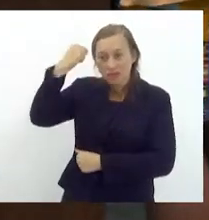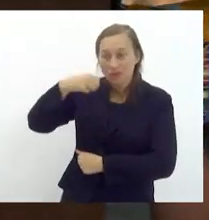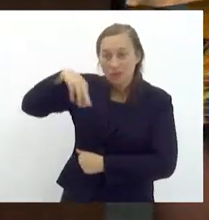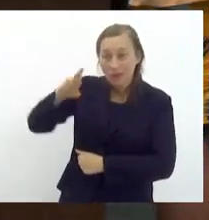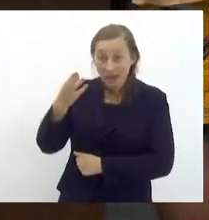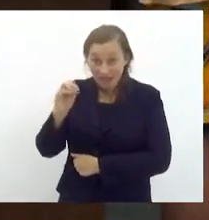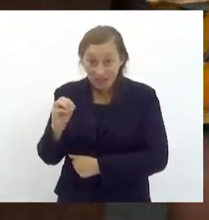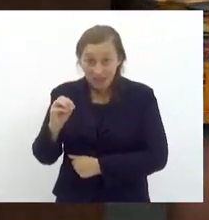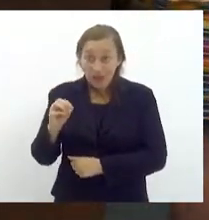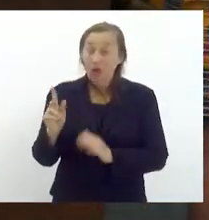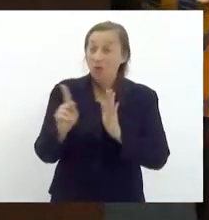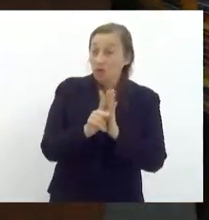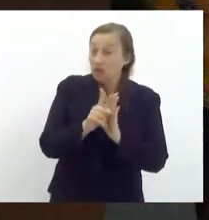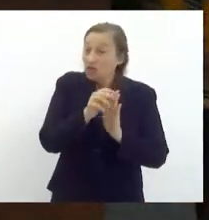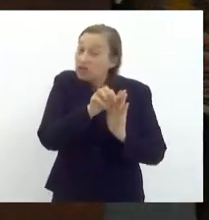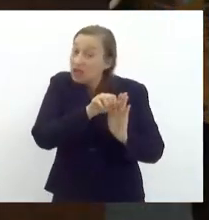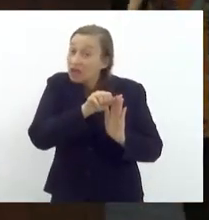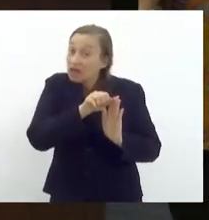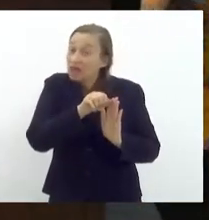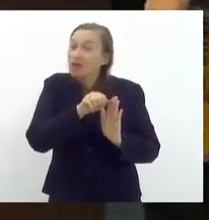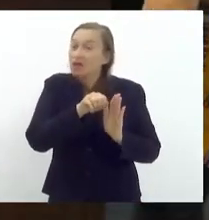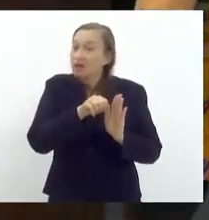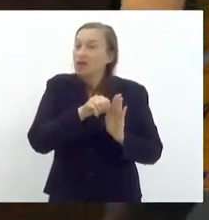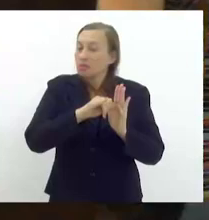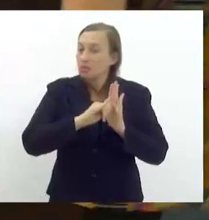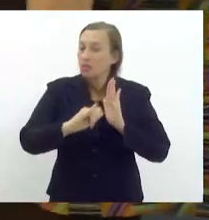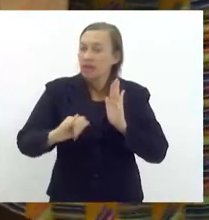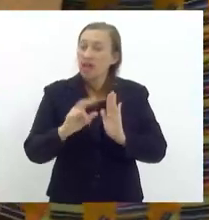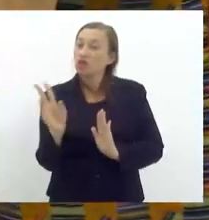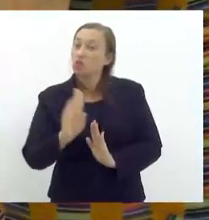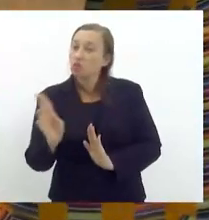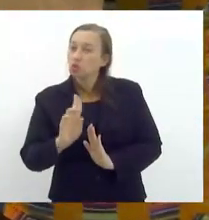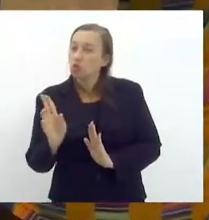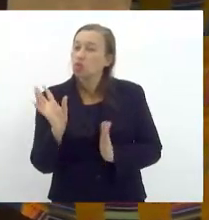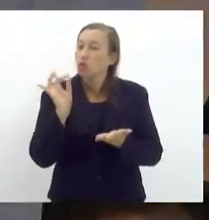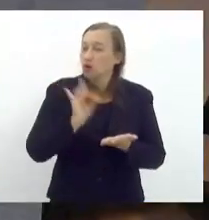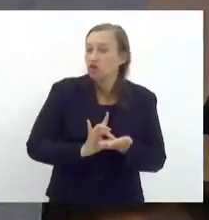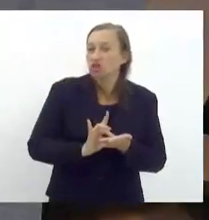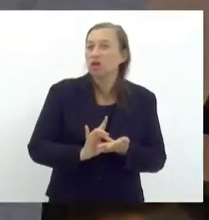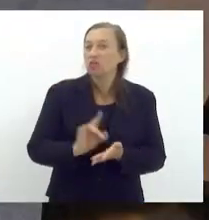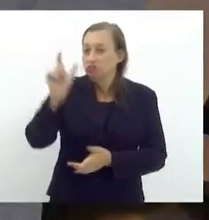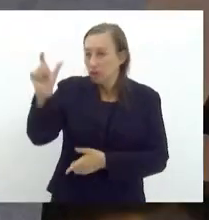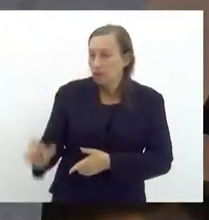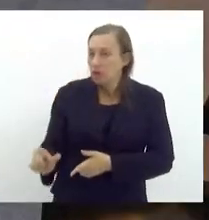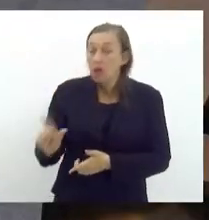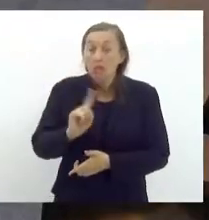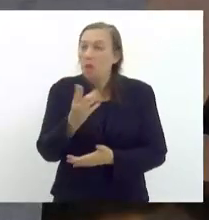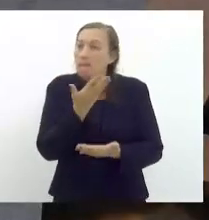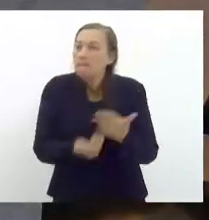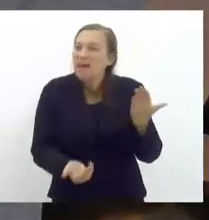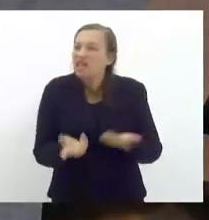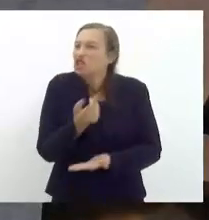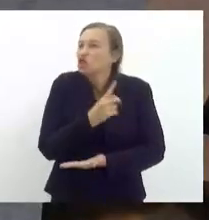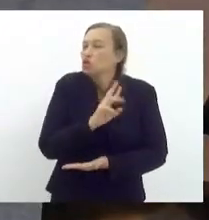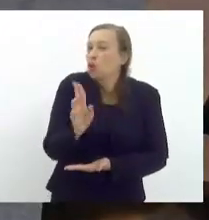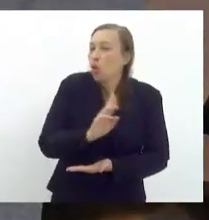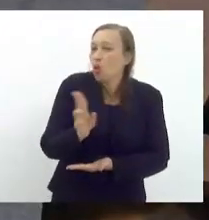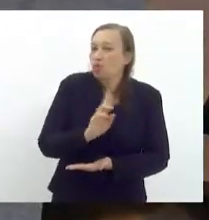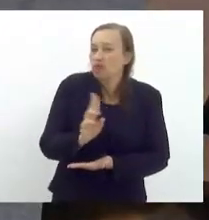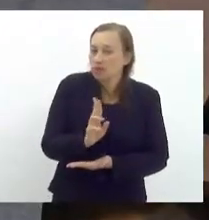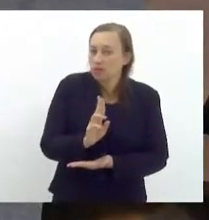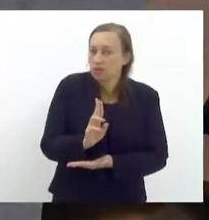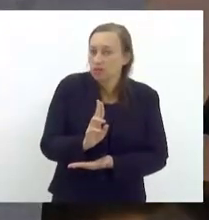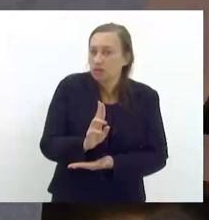o projeto é publicado com o nome do autor original ele não deixa de ele não perde autoria pelo